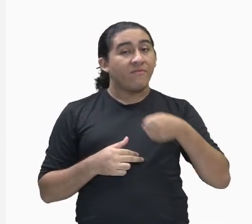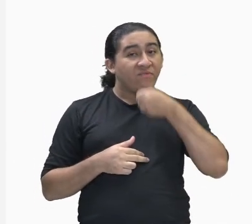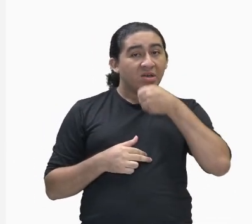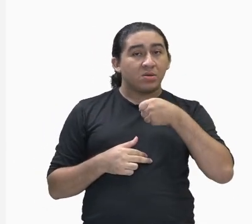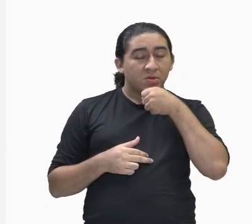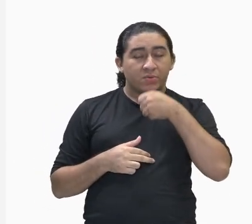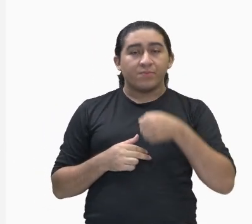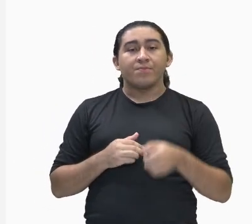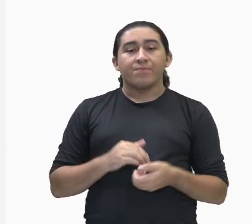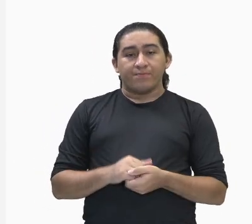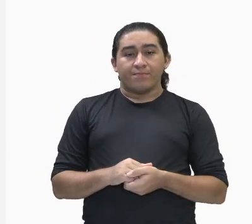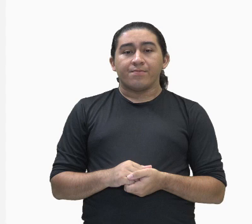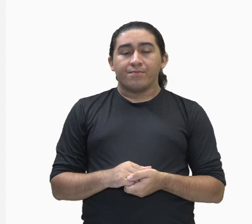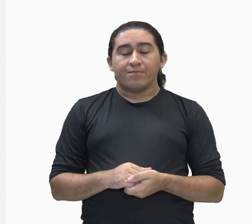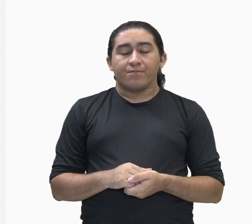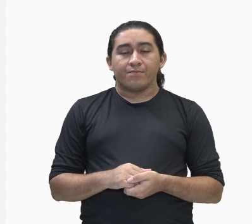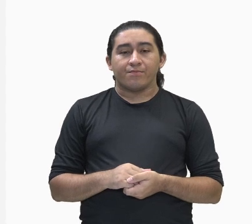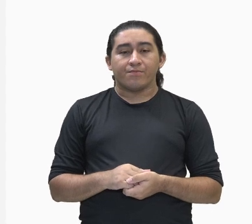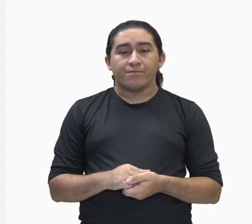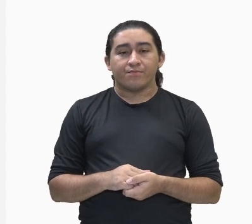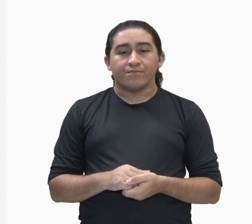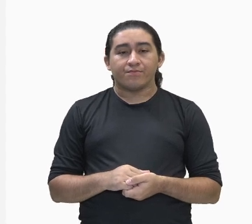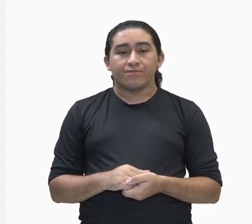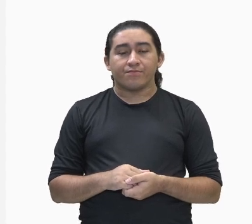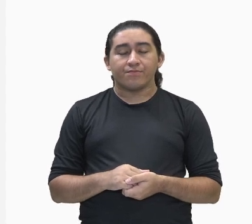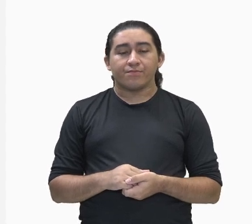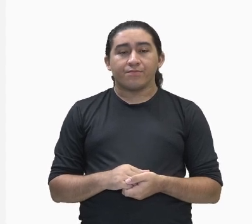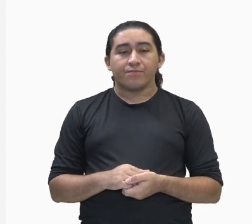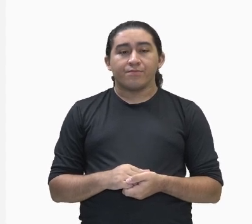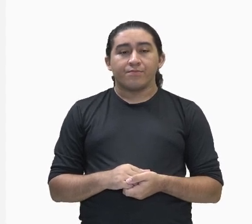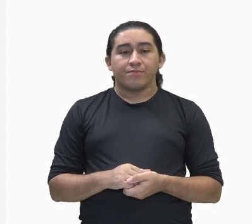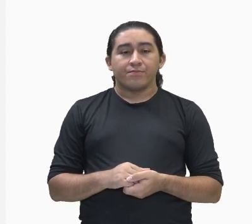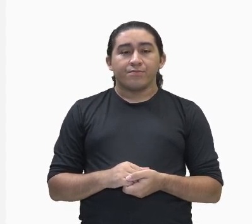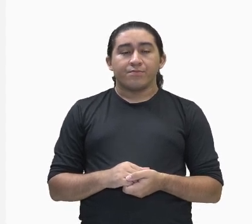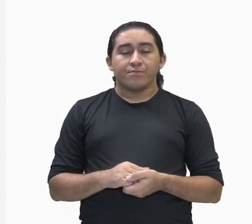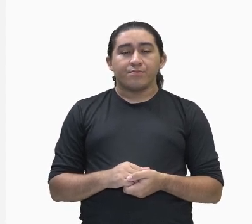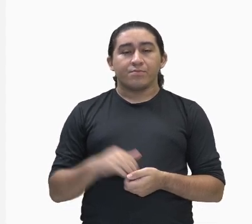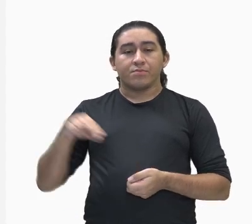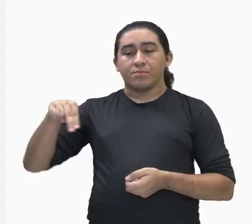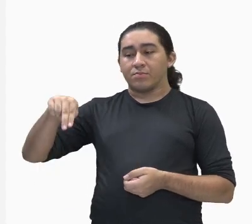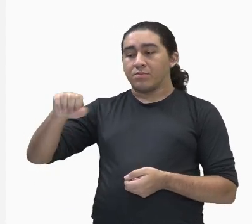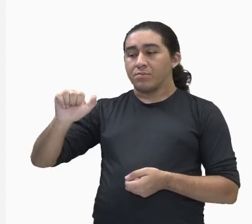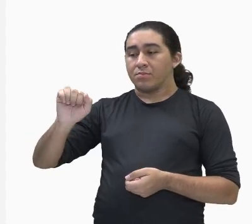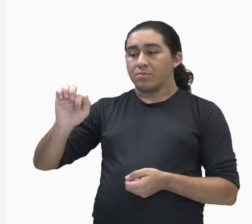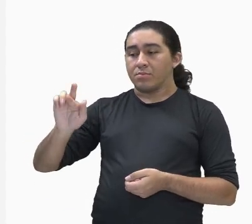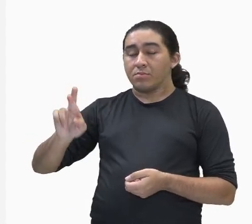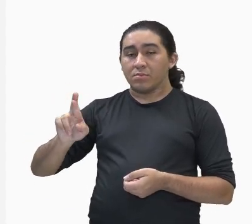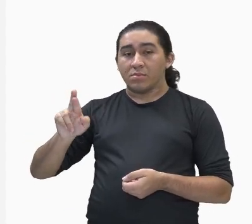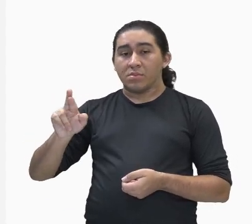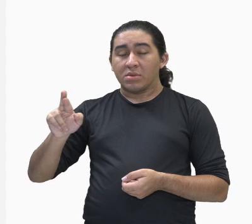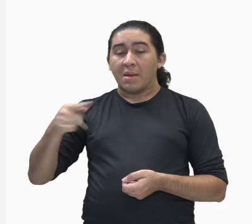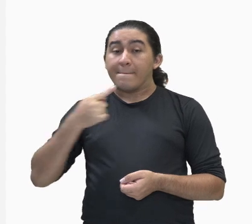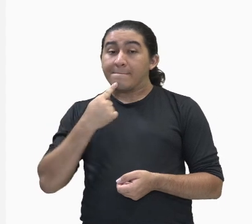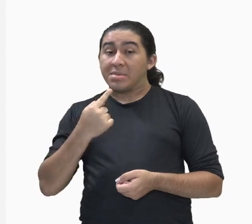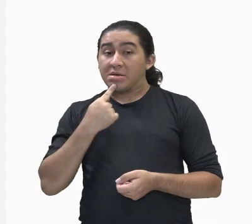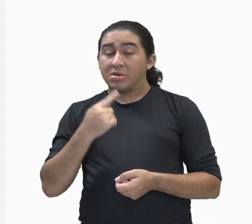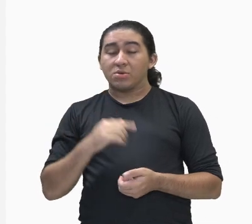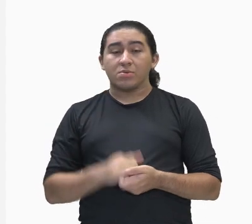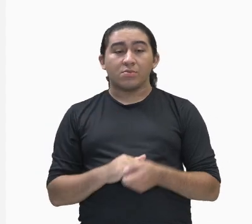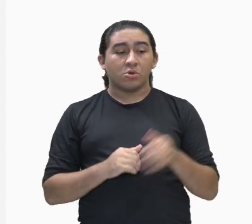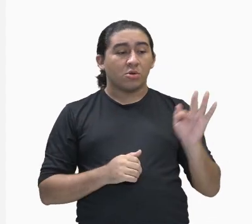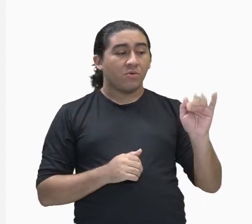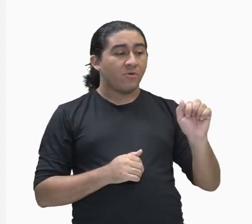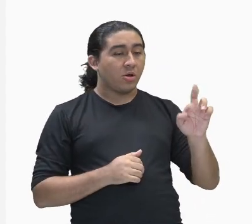antônimo, né? A palavra ao contrário, né? Que tem o significado contrário. Velho, ok? Near, perto.